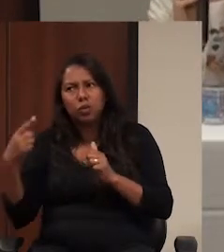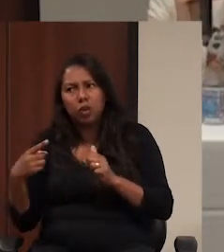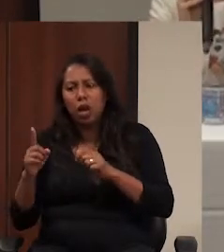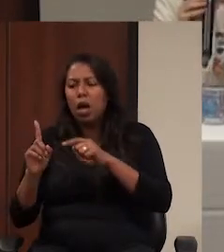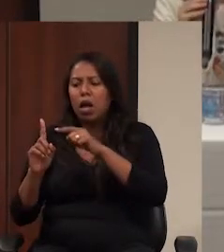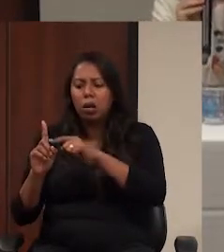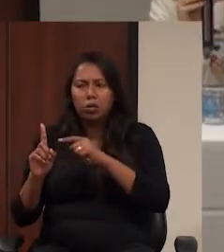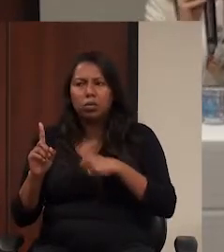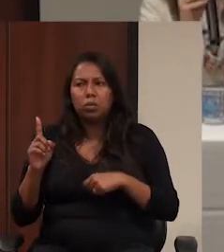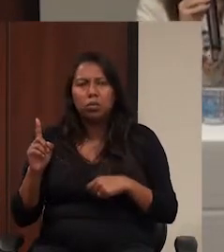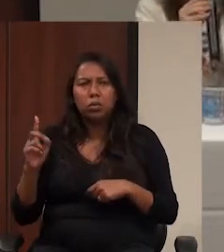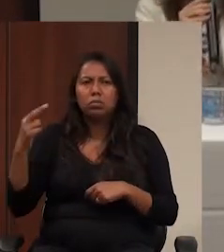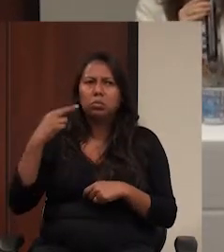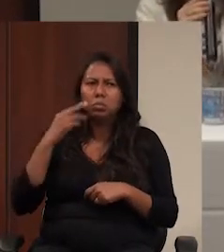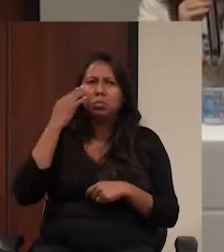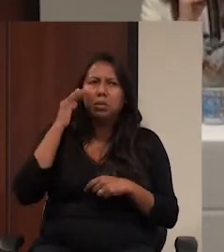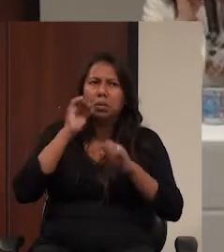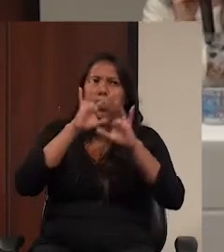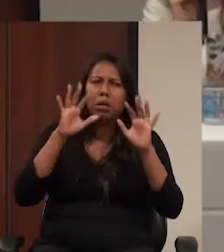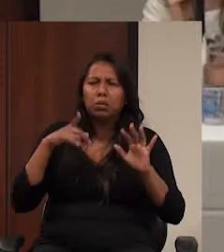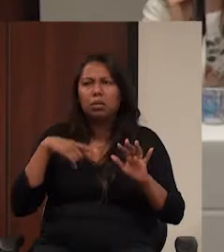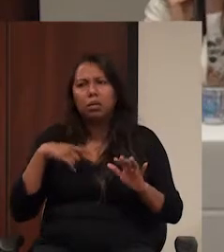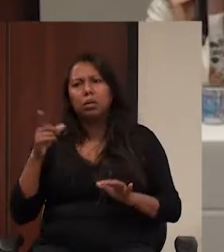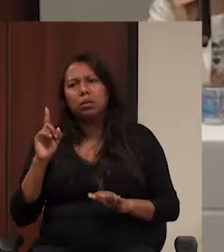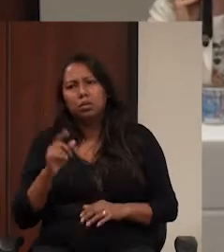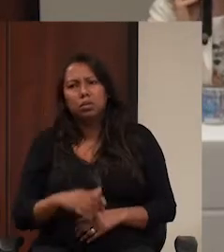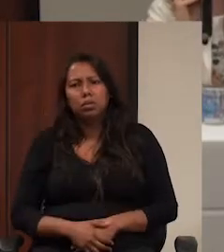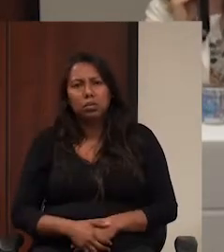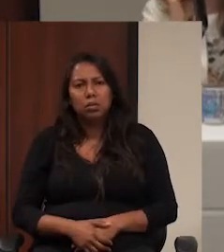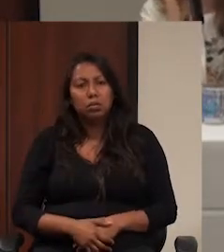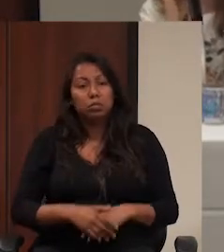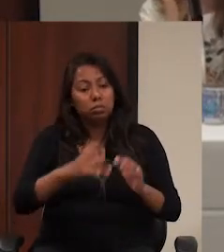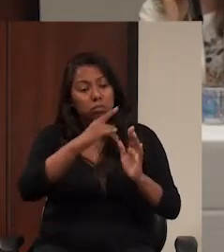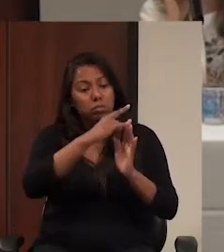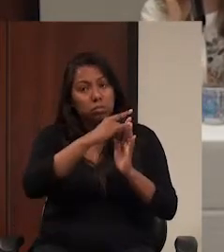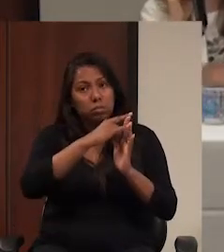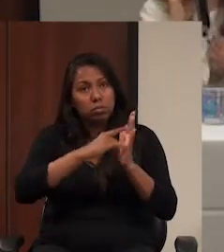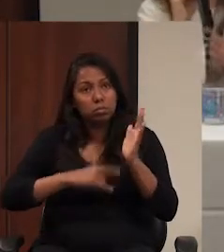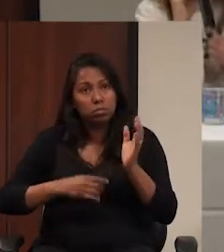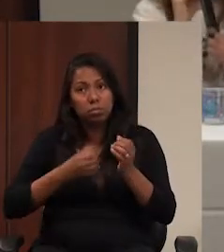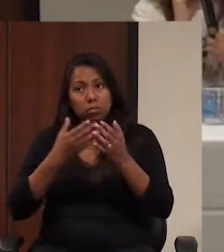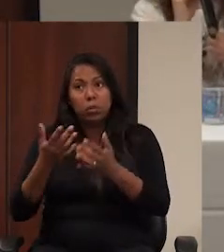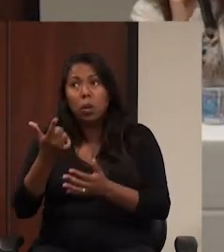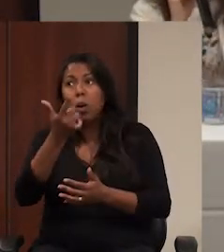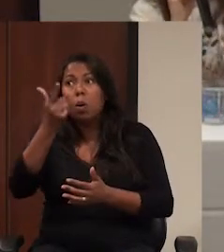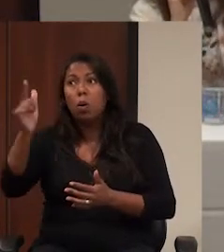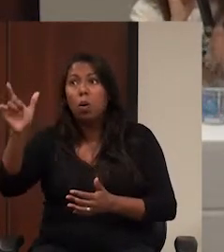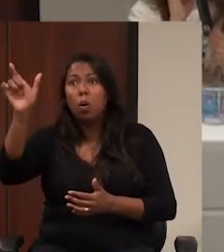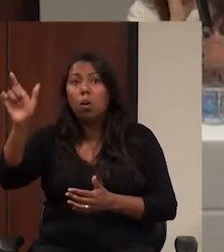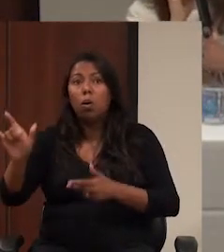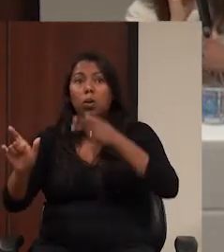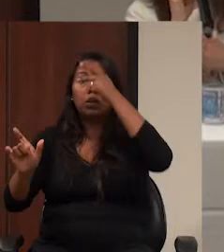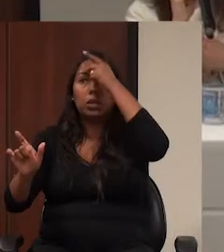certificar que ela está entendendo exatamente o que ela está fazendo, enfim. Então ela vai passar uma procuração para que um terceiro